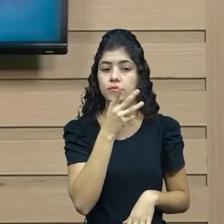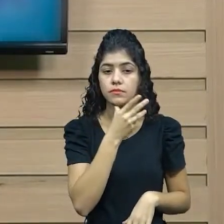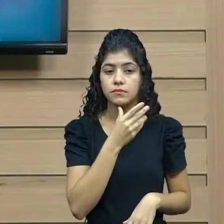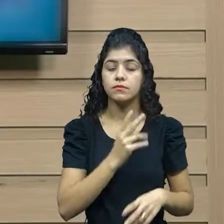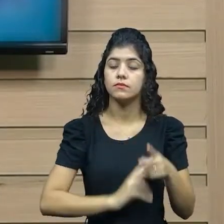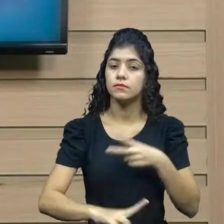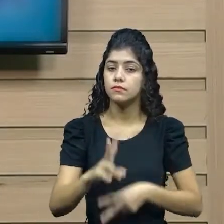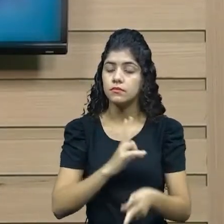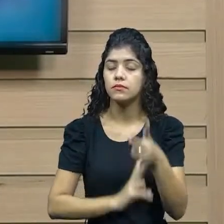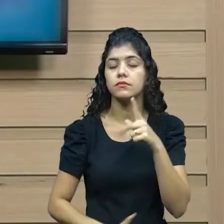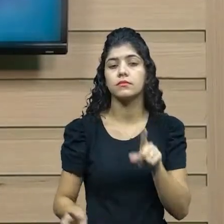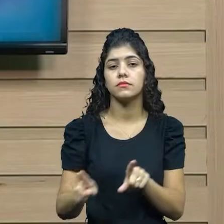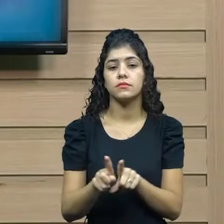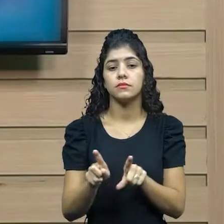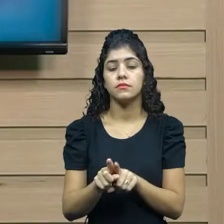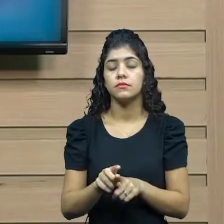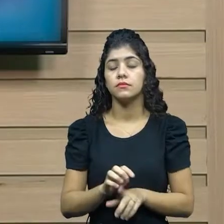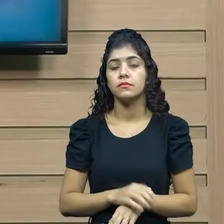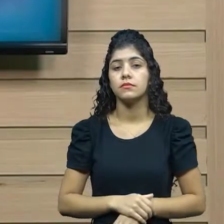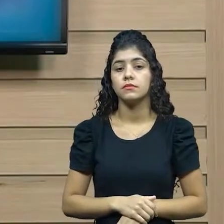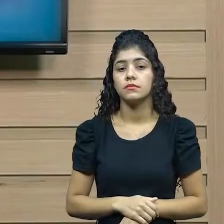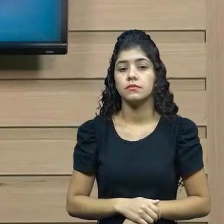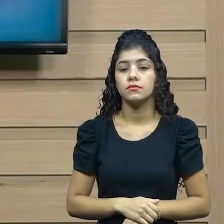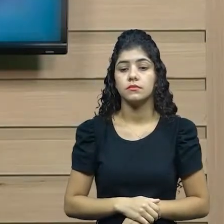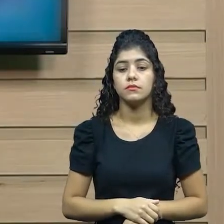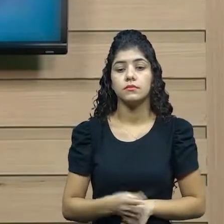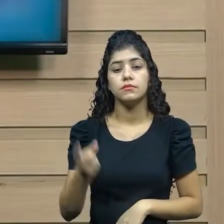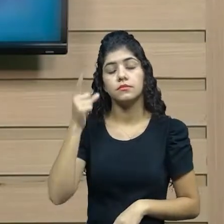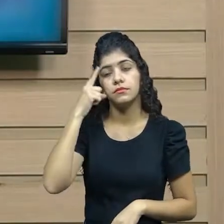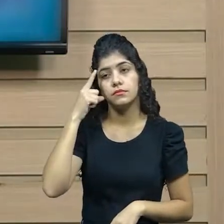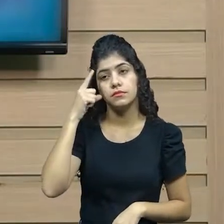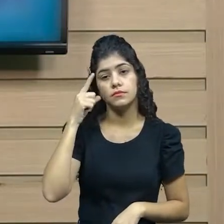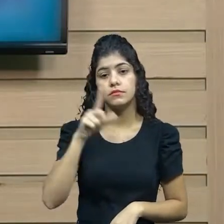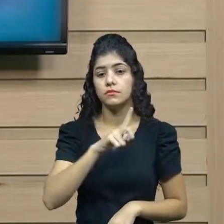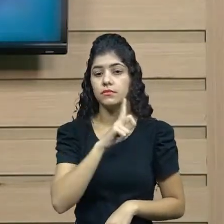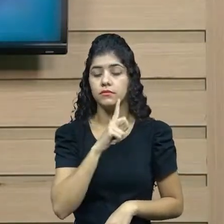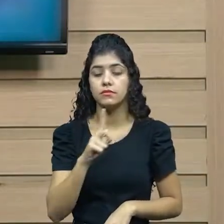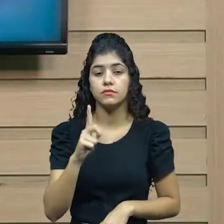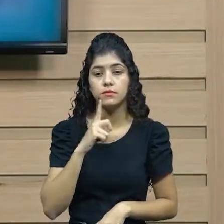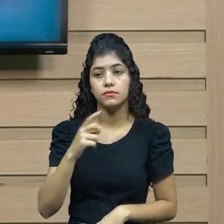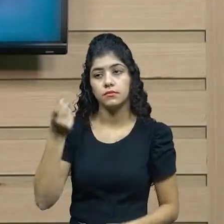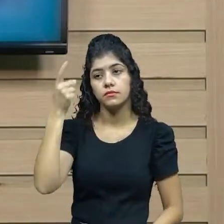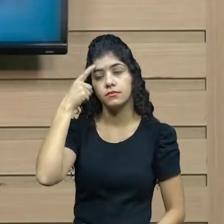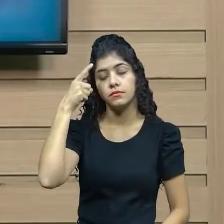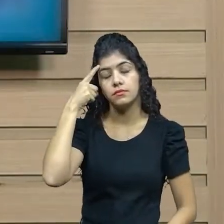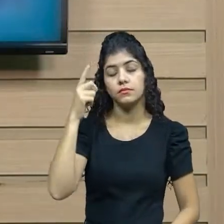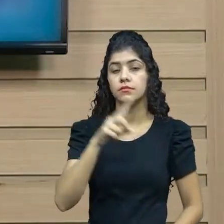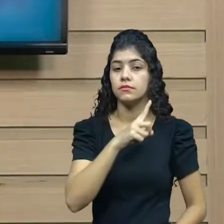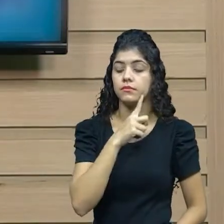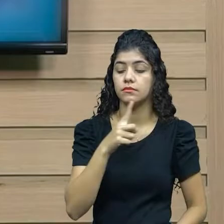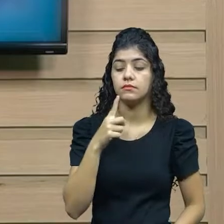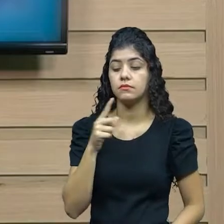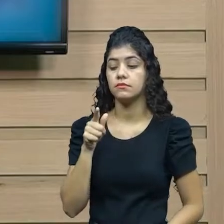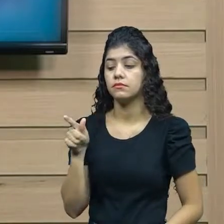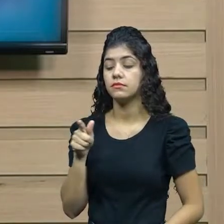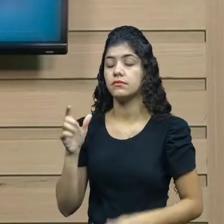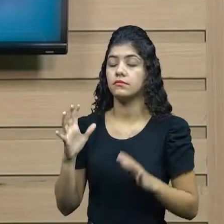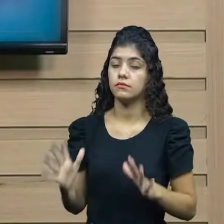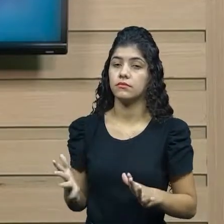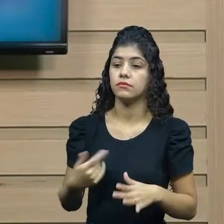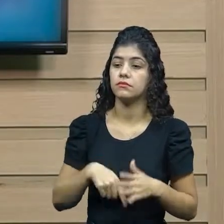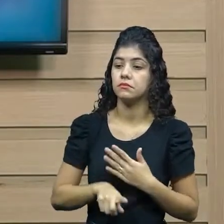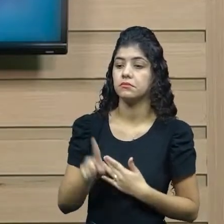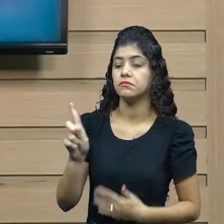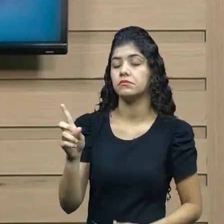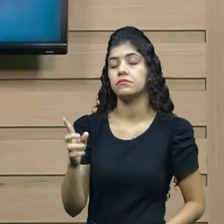constante. Eu compro toda vez, penso em lanche, eu penso numa tal lanchonete, então vou lá todos os dias, né?